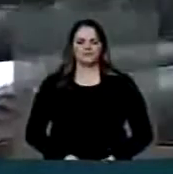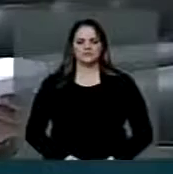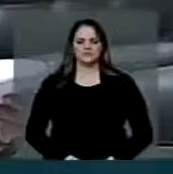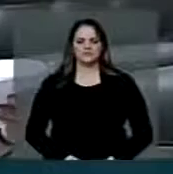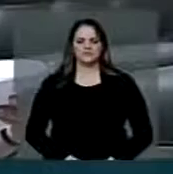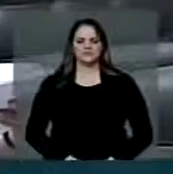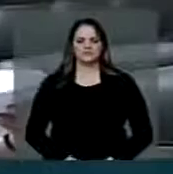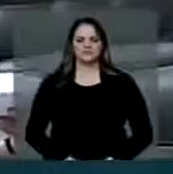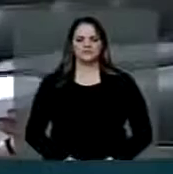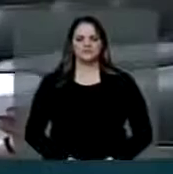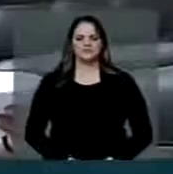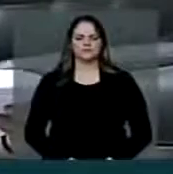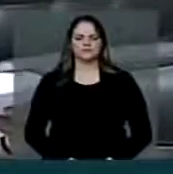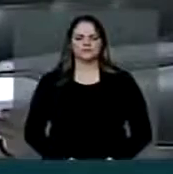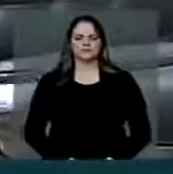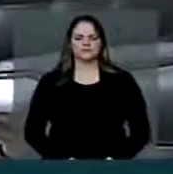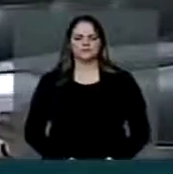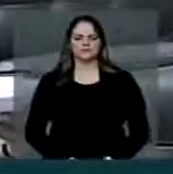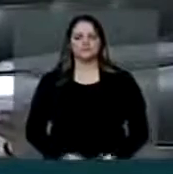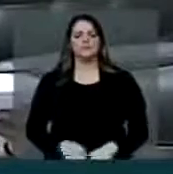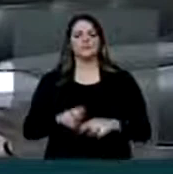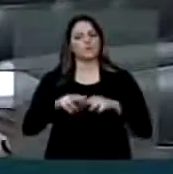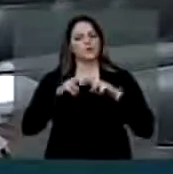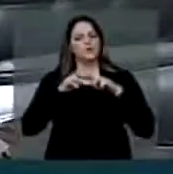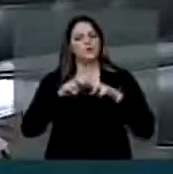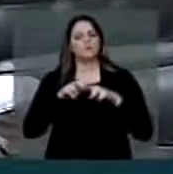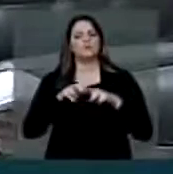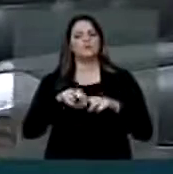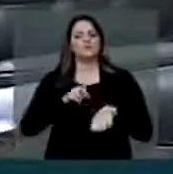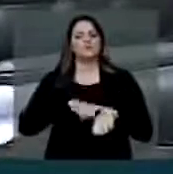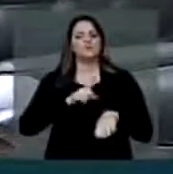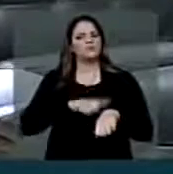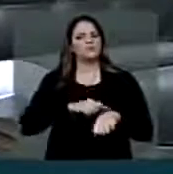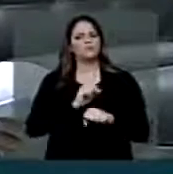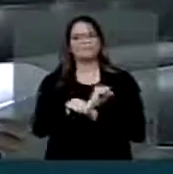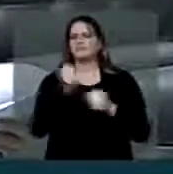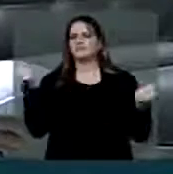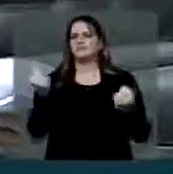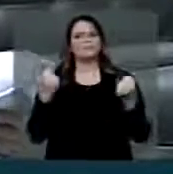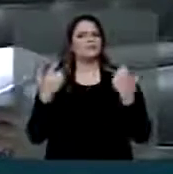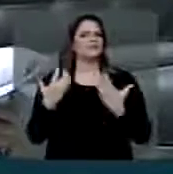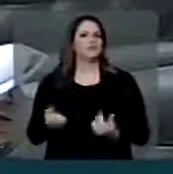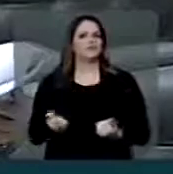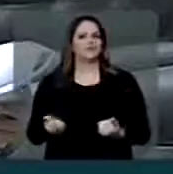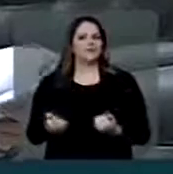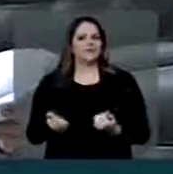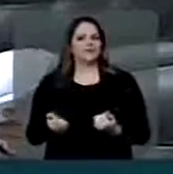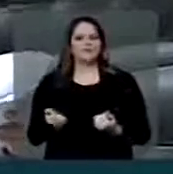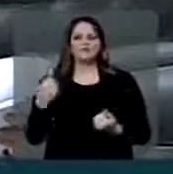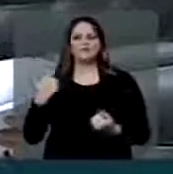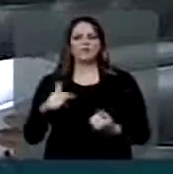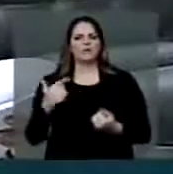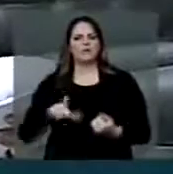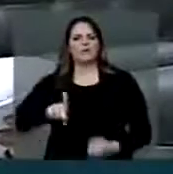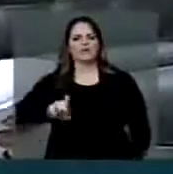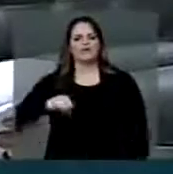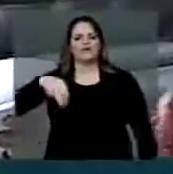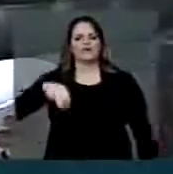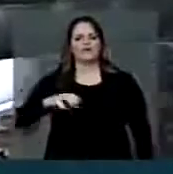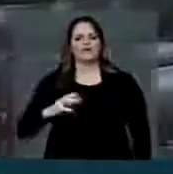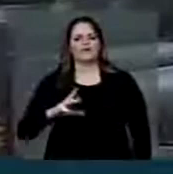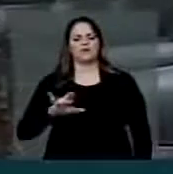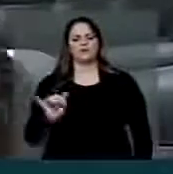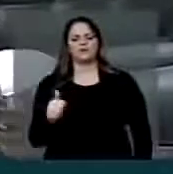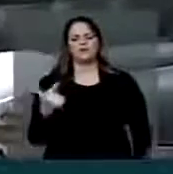configurando-se assim uma situação juridicamente insustentável e politicamente antidemocrática pois